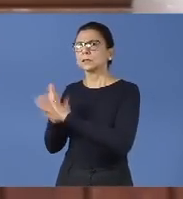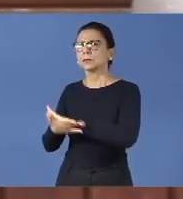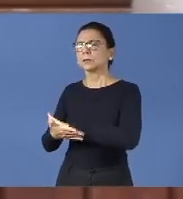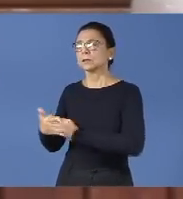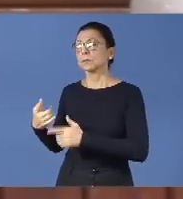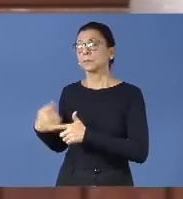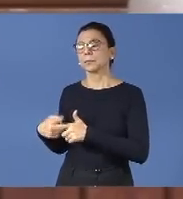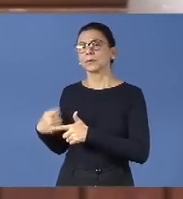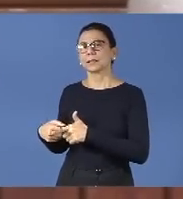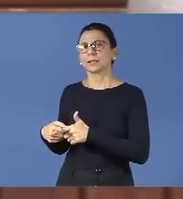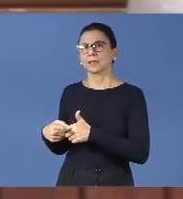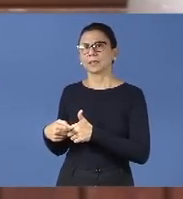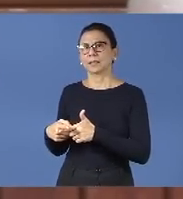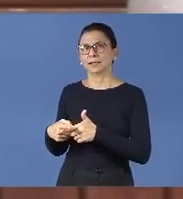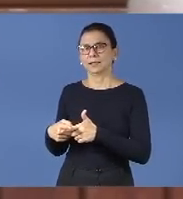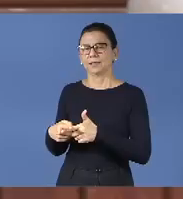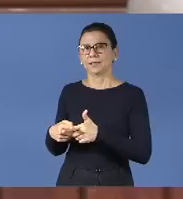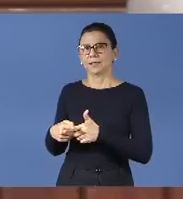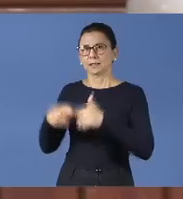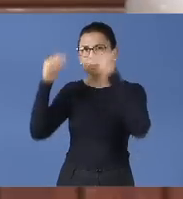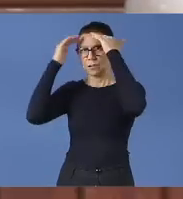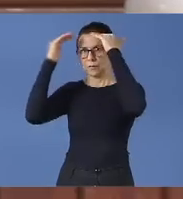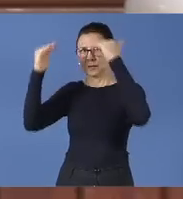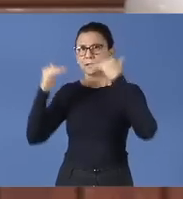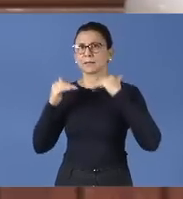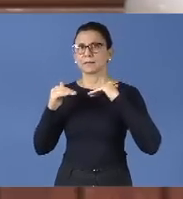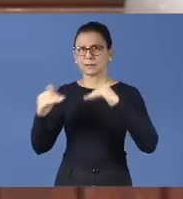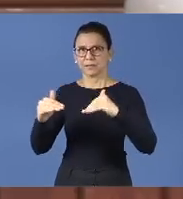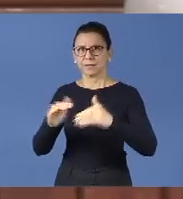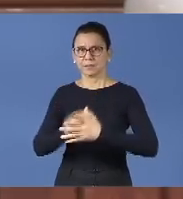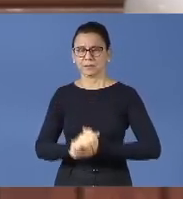eles quebraram a aliança, foram fazer gospel.